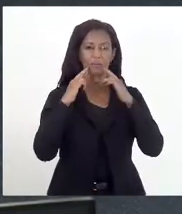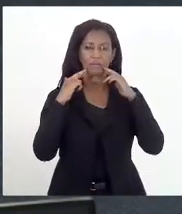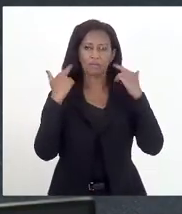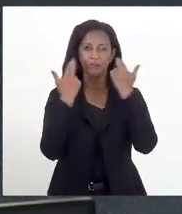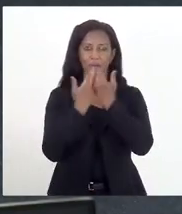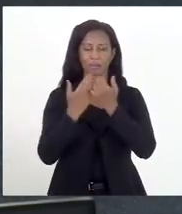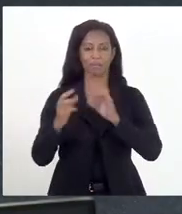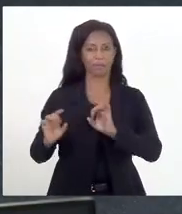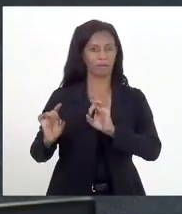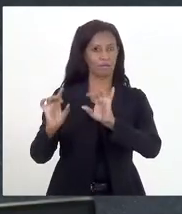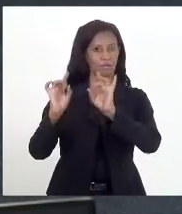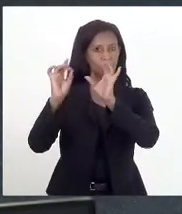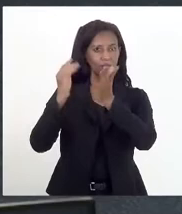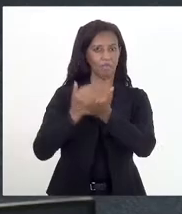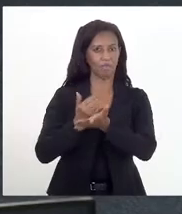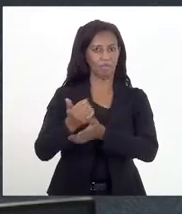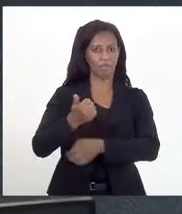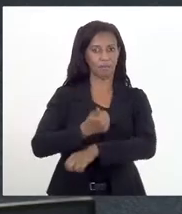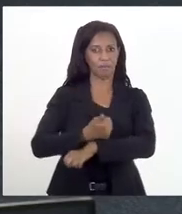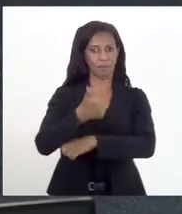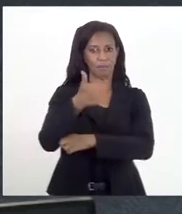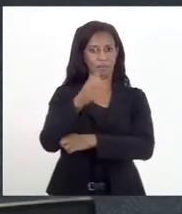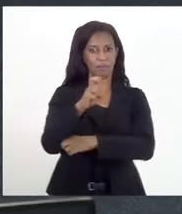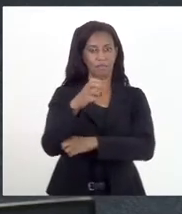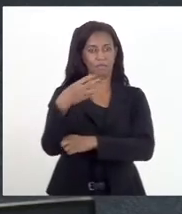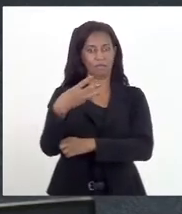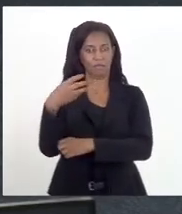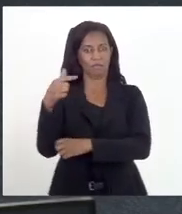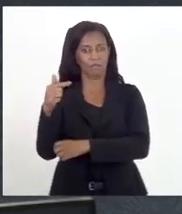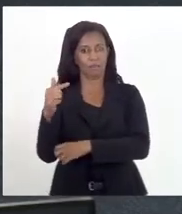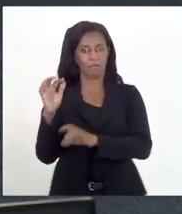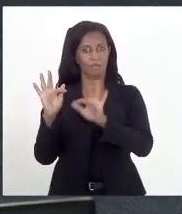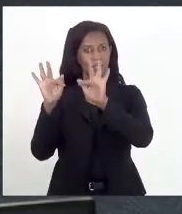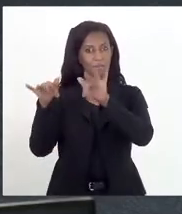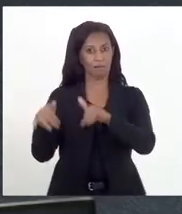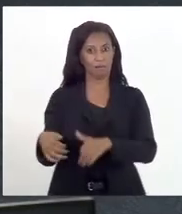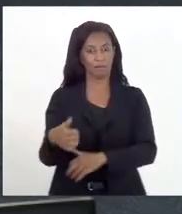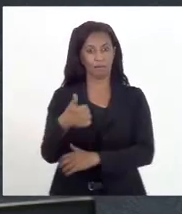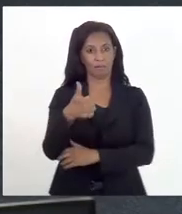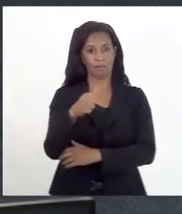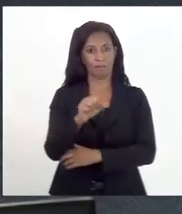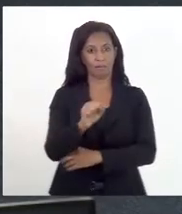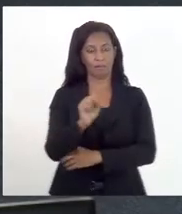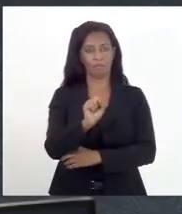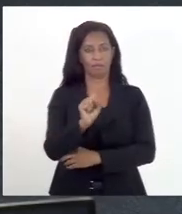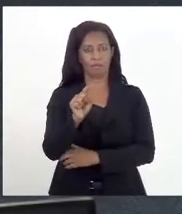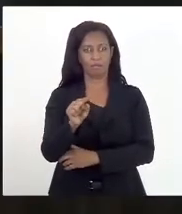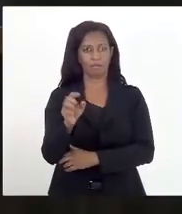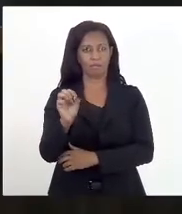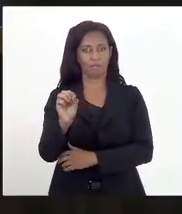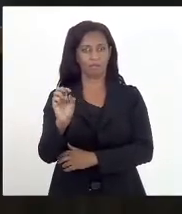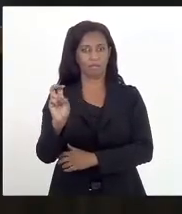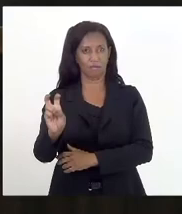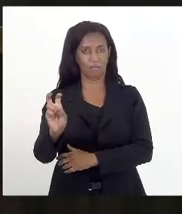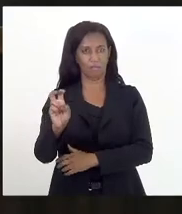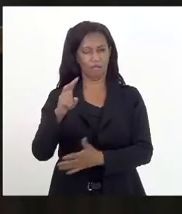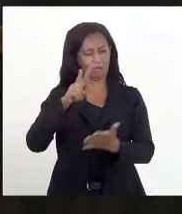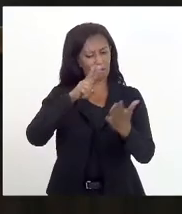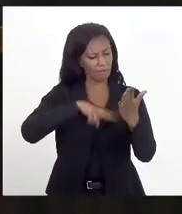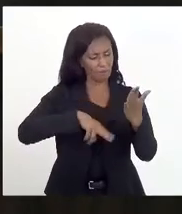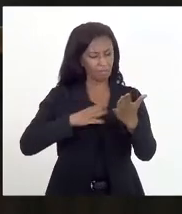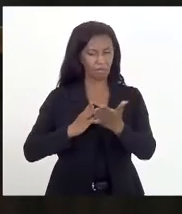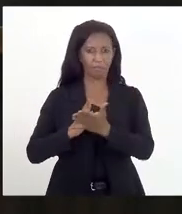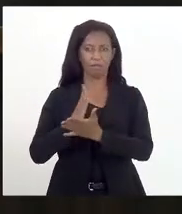ordinária que iniciada as 15:37 encerrou-se às 18:05 lida e